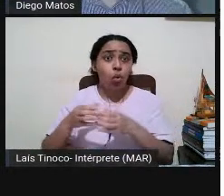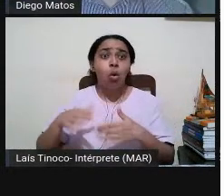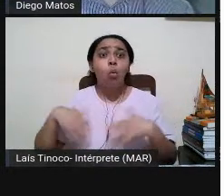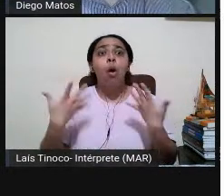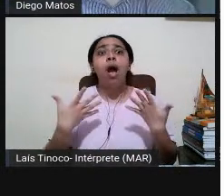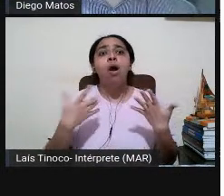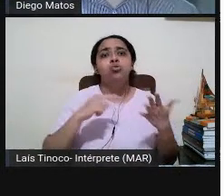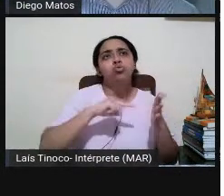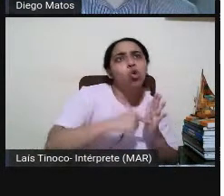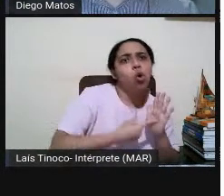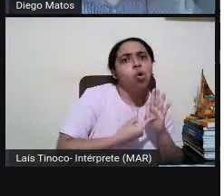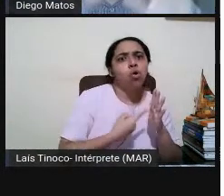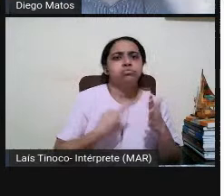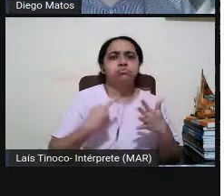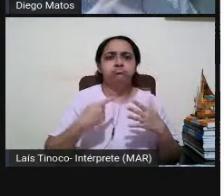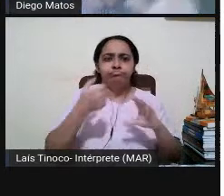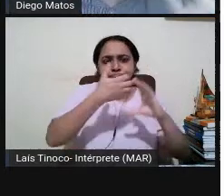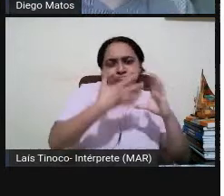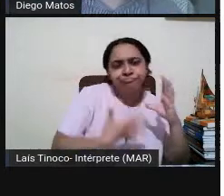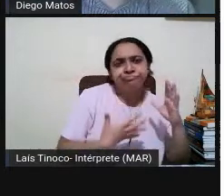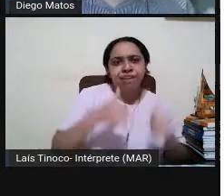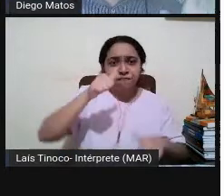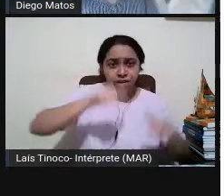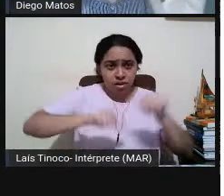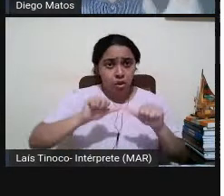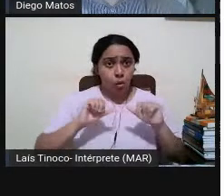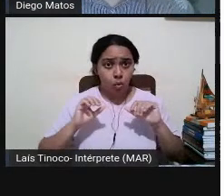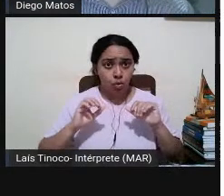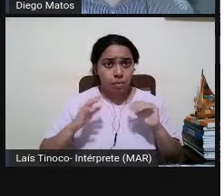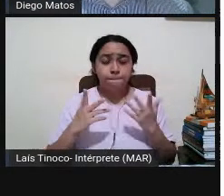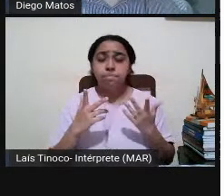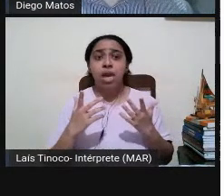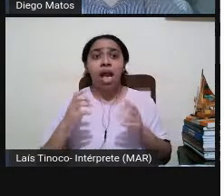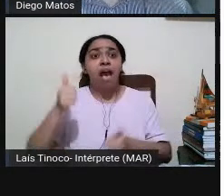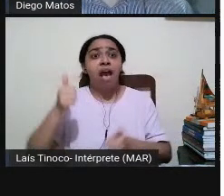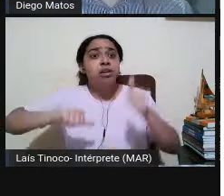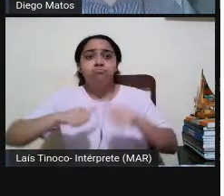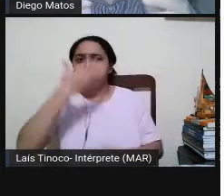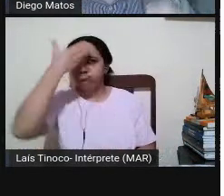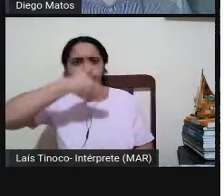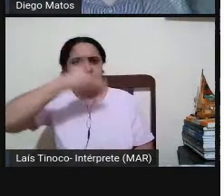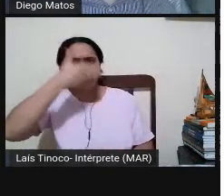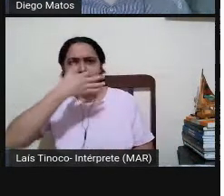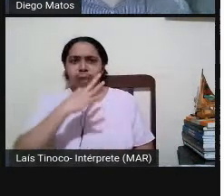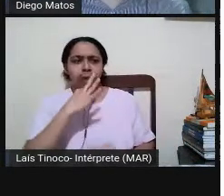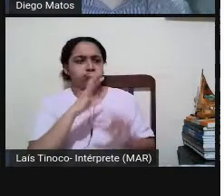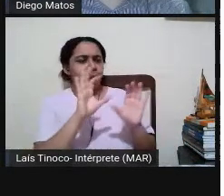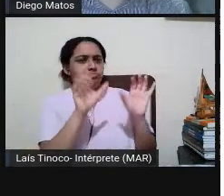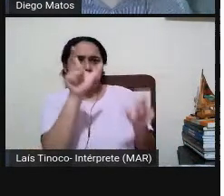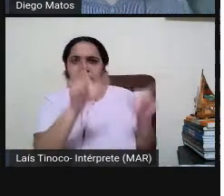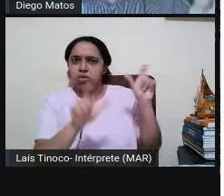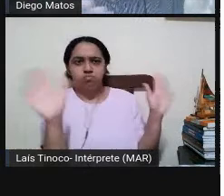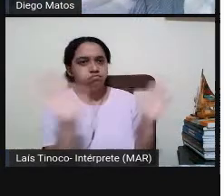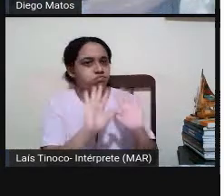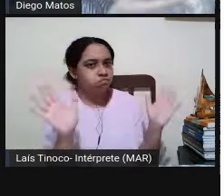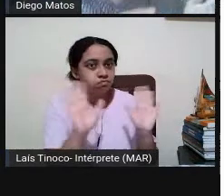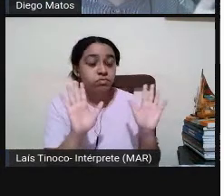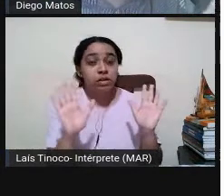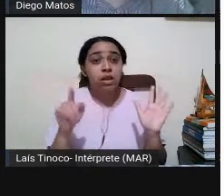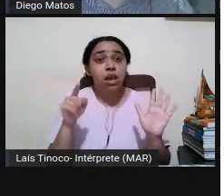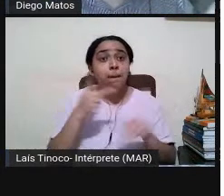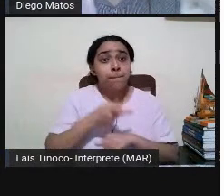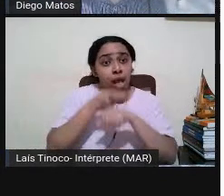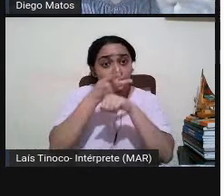em cada um E foi quase uma avaliação cega e no final das contas O Bacana foi que depois fala sua premiação